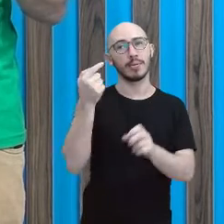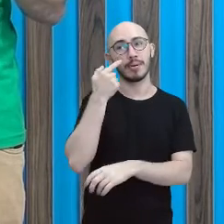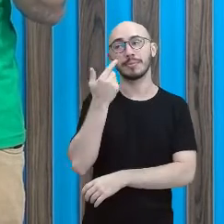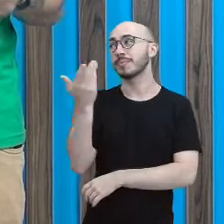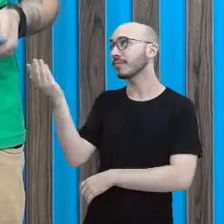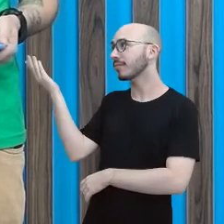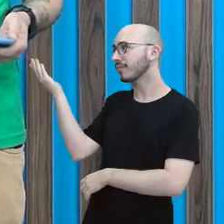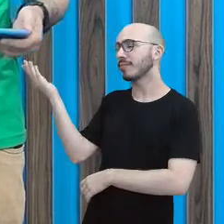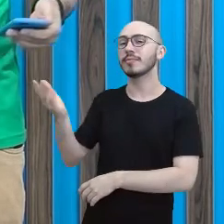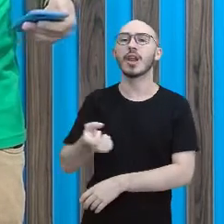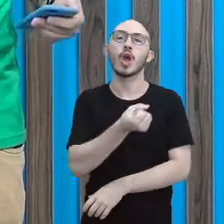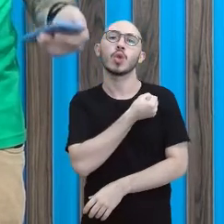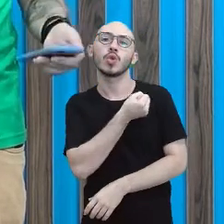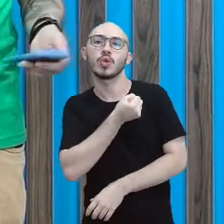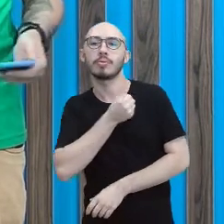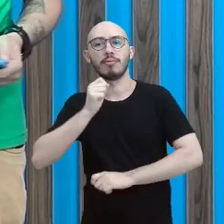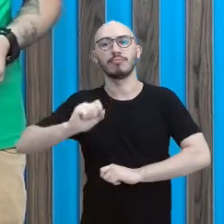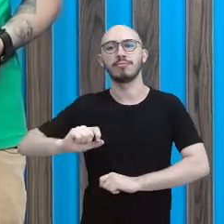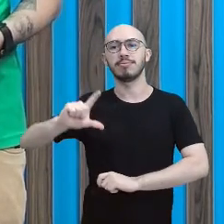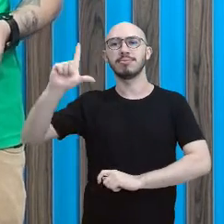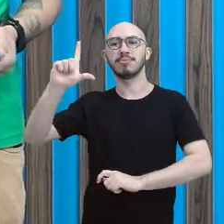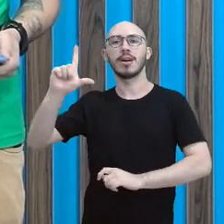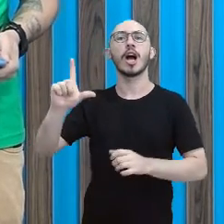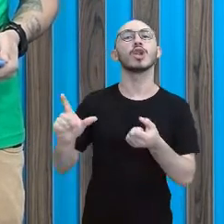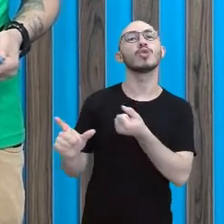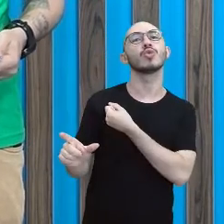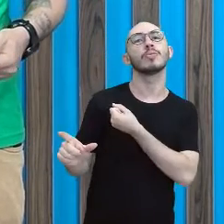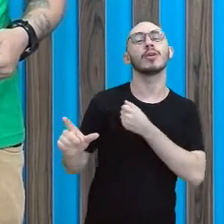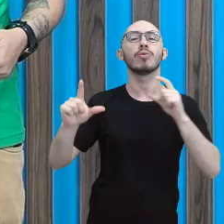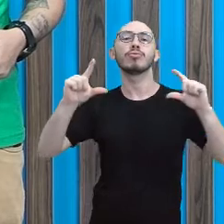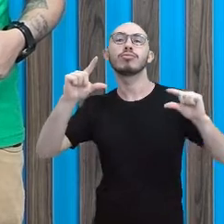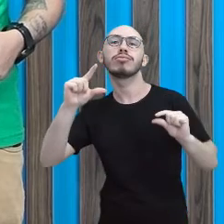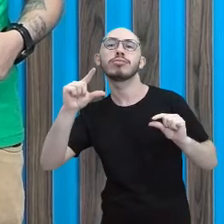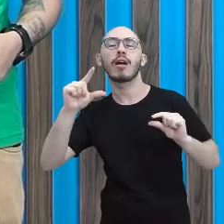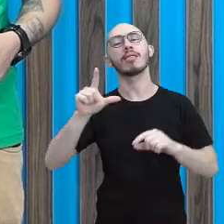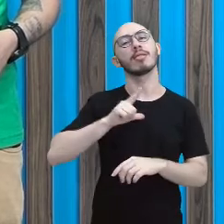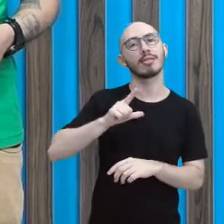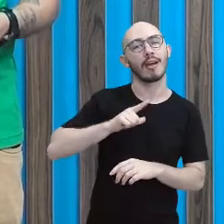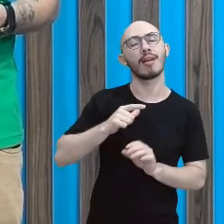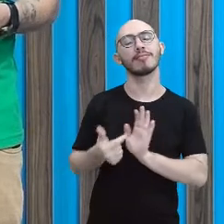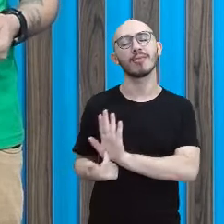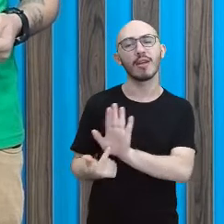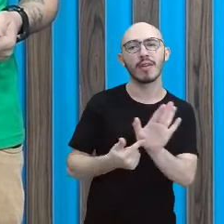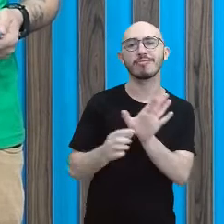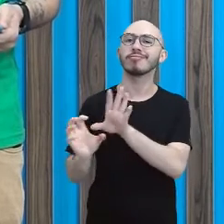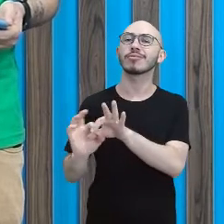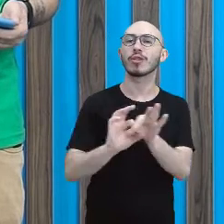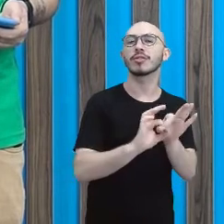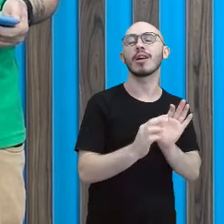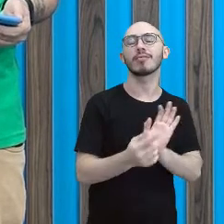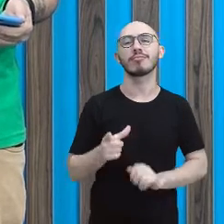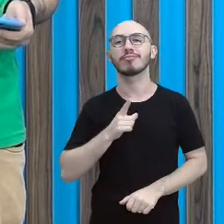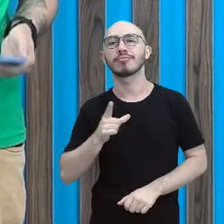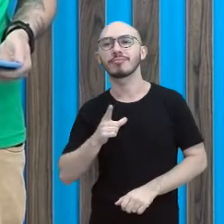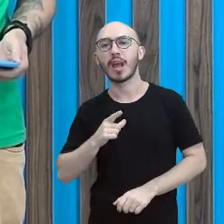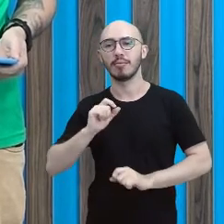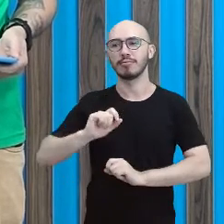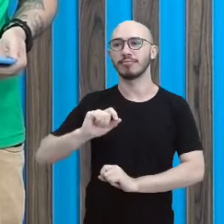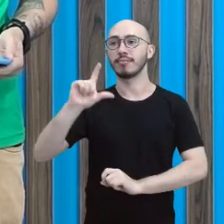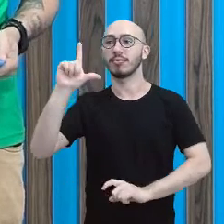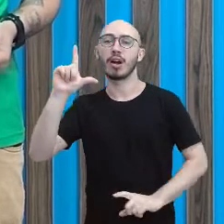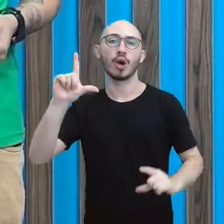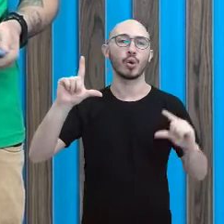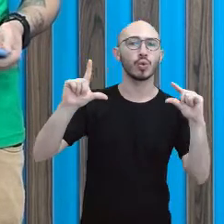seja, números grandes e números pequenos. A gente vai ver situações onde aparecem esses números muito grandes e esses números muito